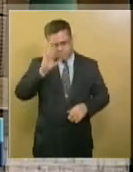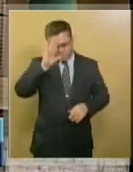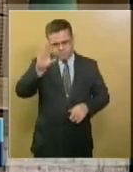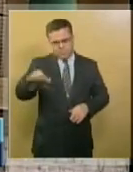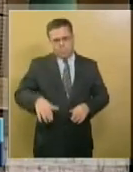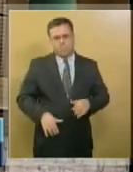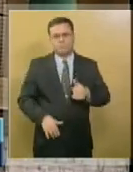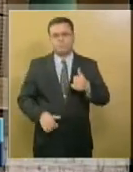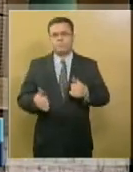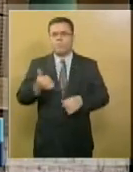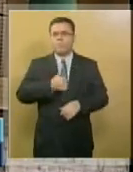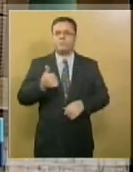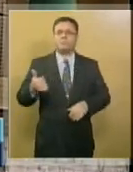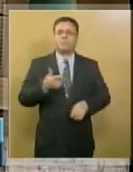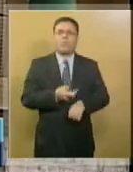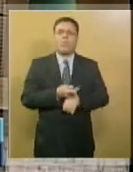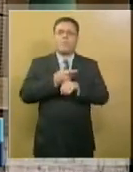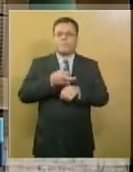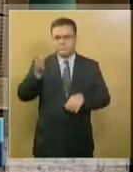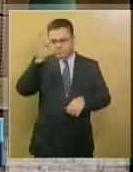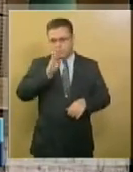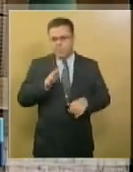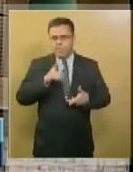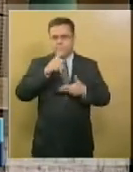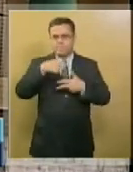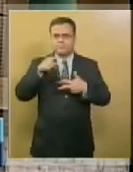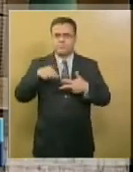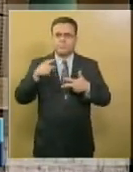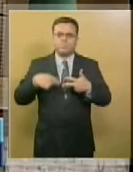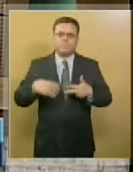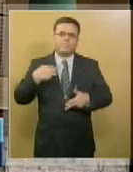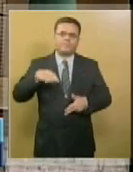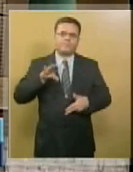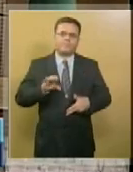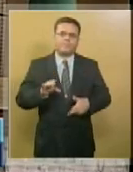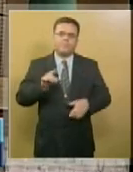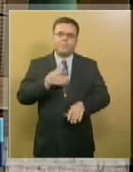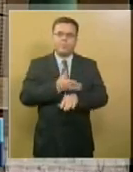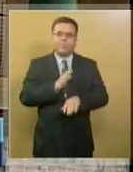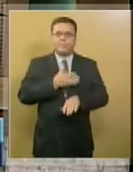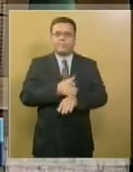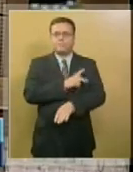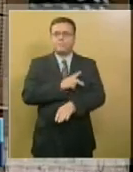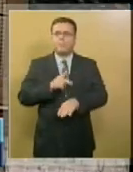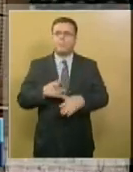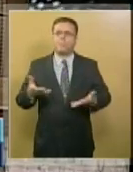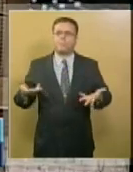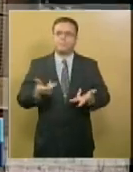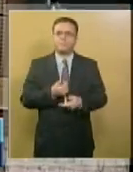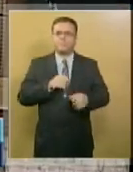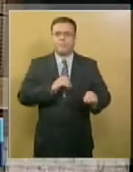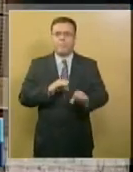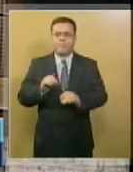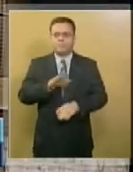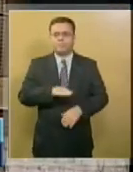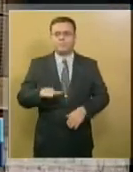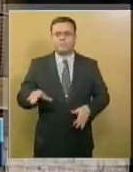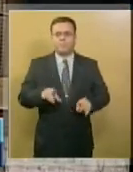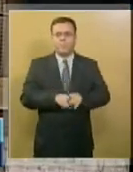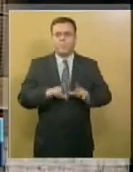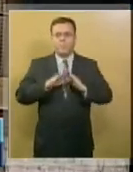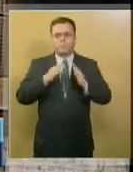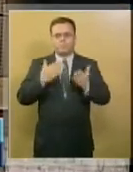11ª edição do Prêmio Professor do Brasil no MEC, tendo por referência sua prática pedagógica na educação infantil e na rede